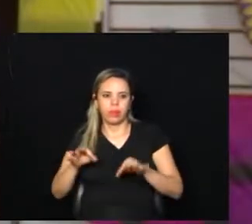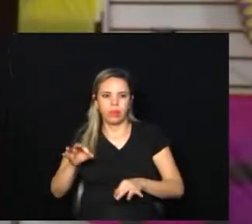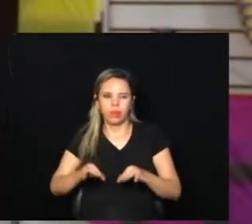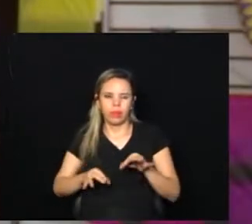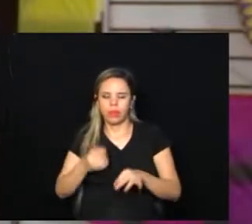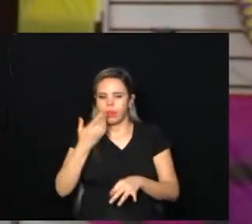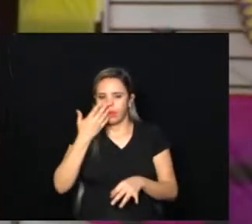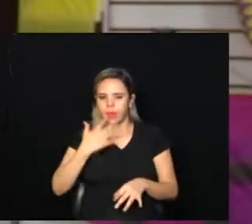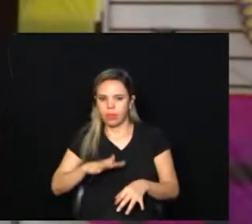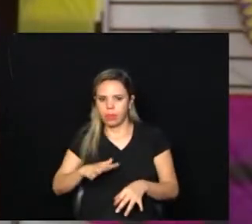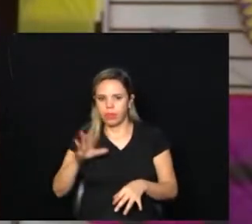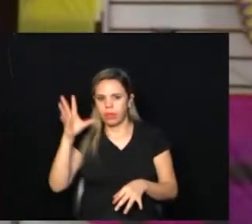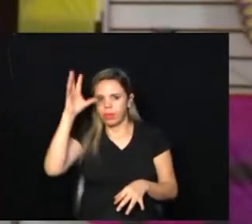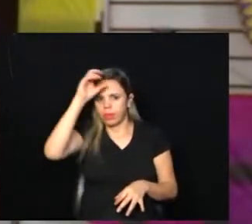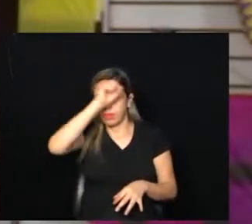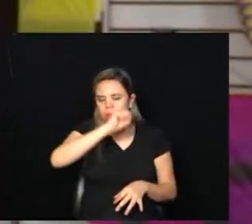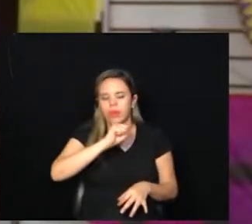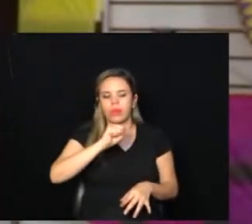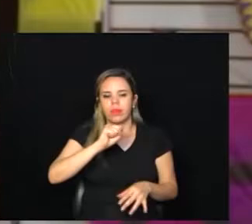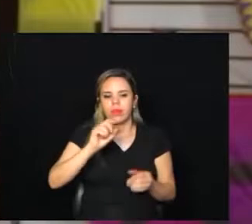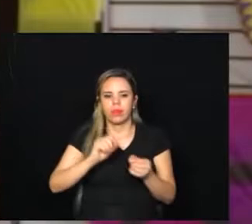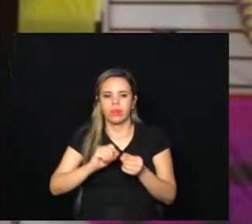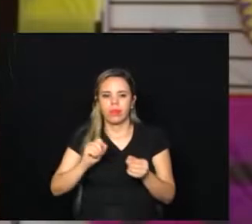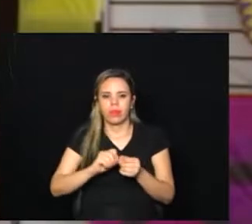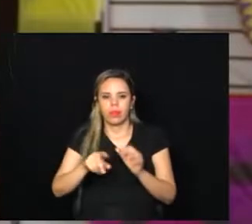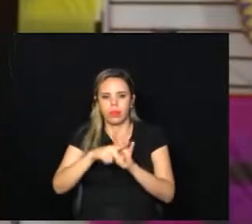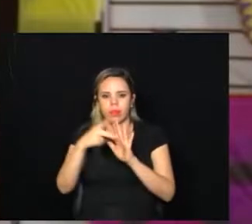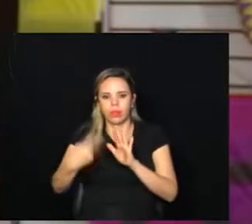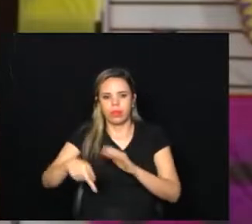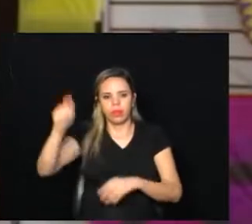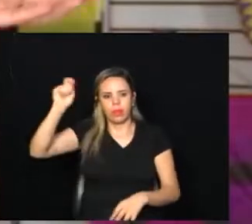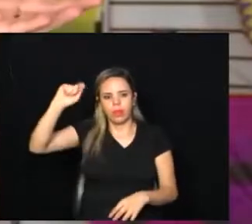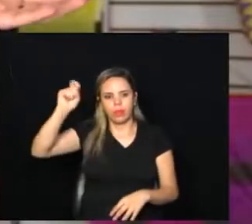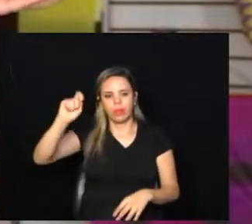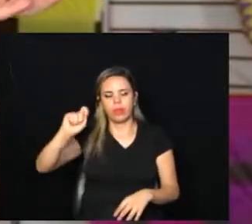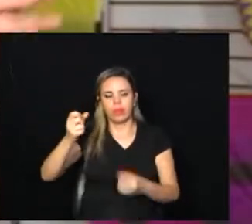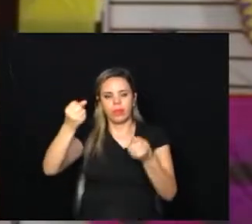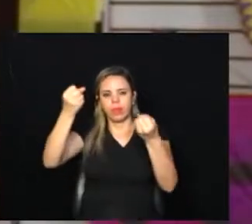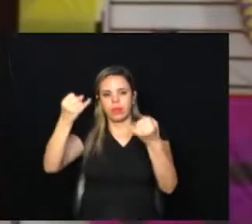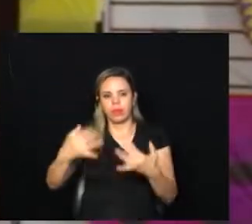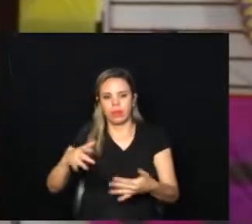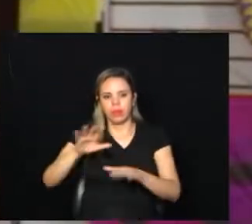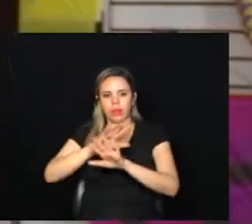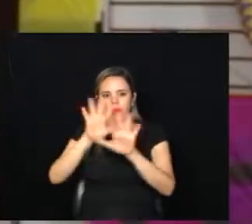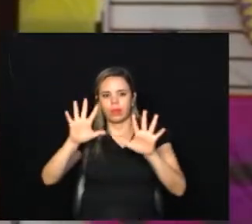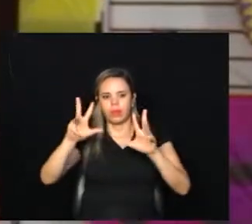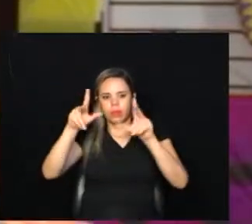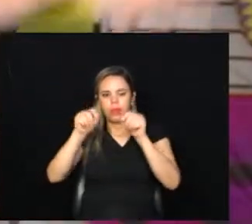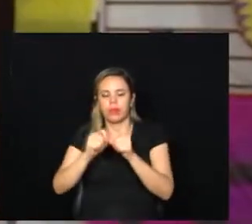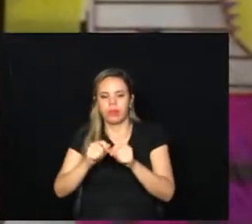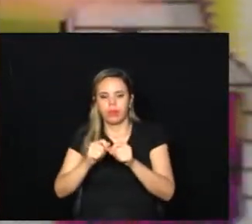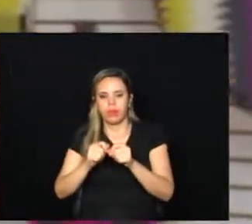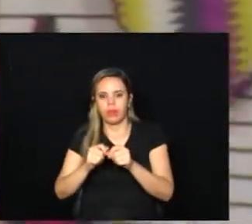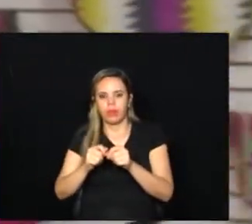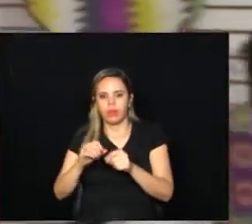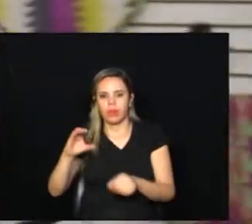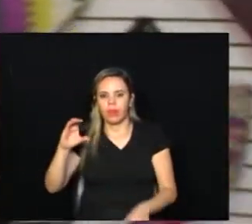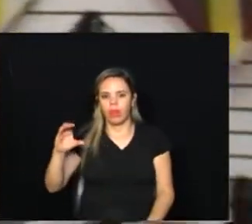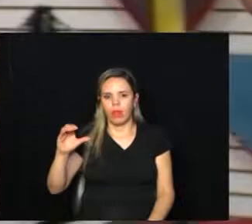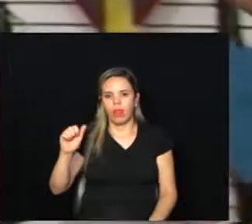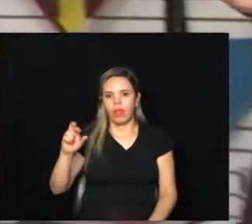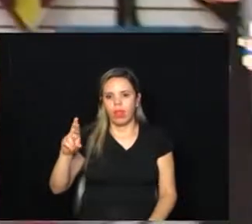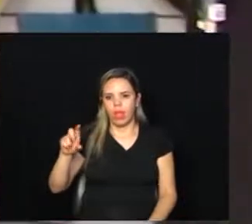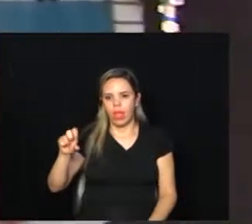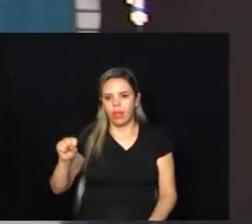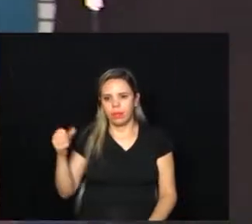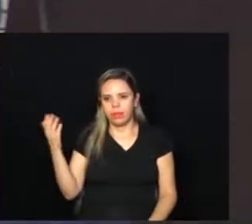as crianças aprendem, elas fazem as próprias pipas, mas quem vai explicar, claro, tudo isso pra gente é o Carlos, que